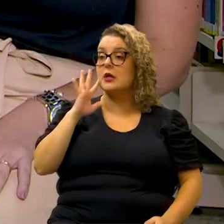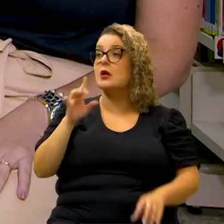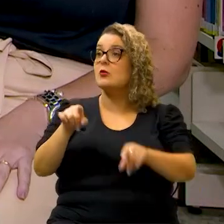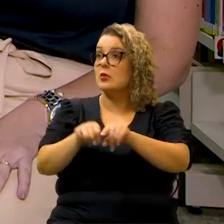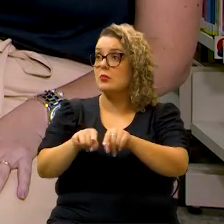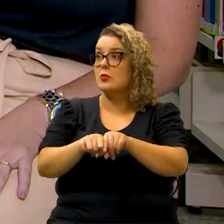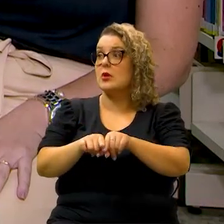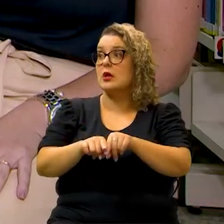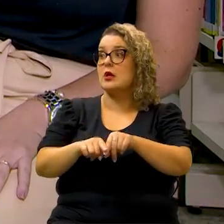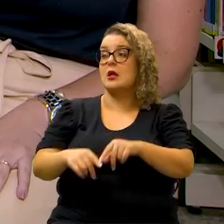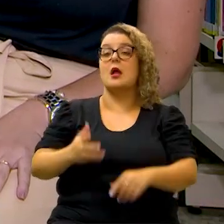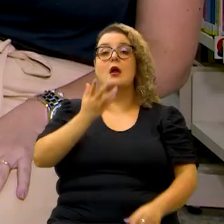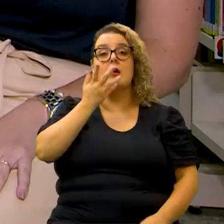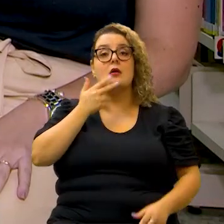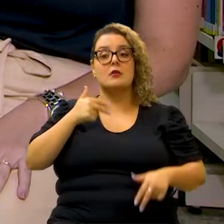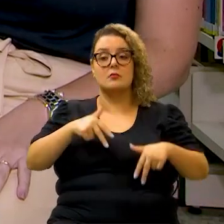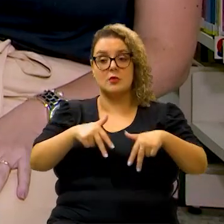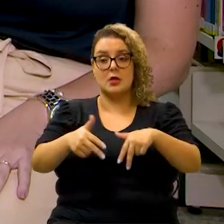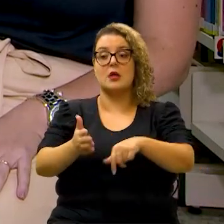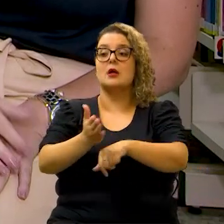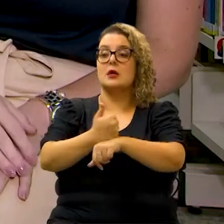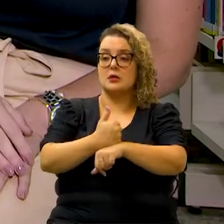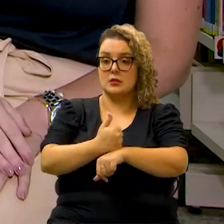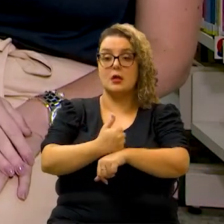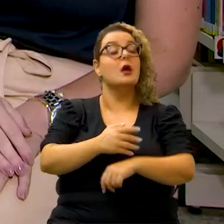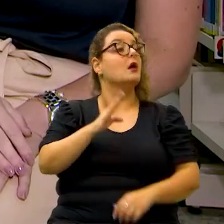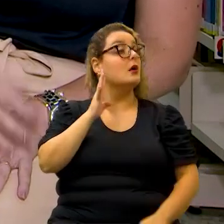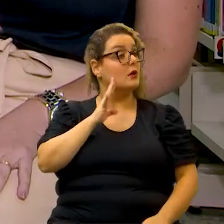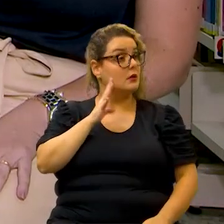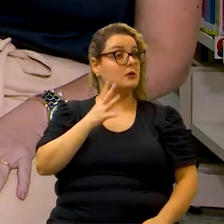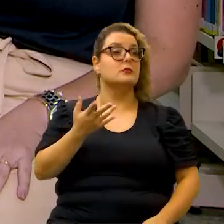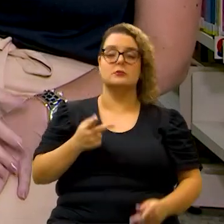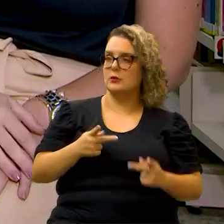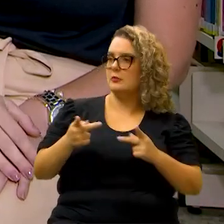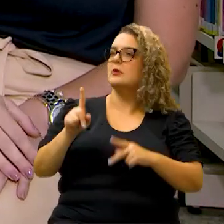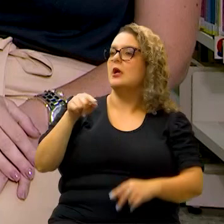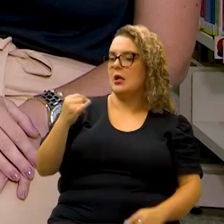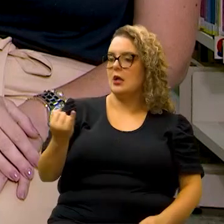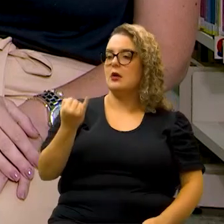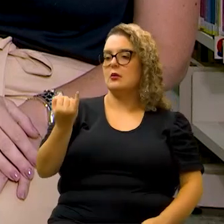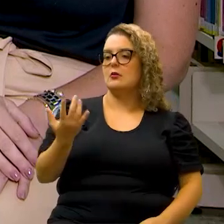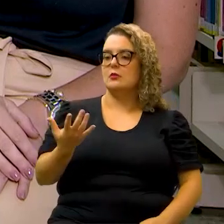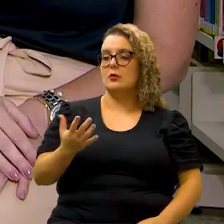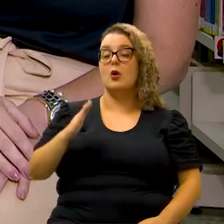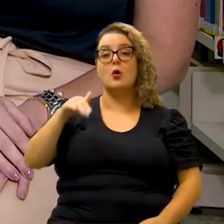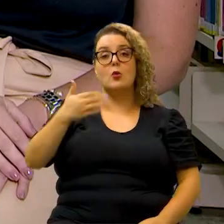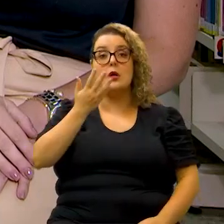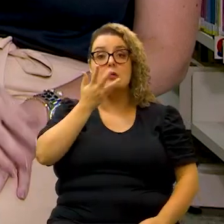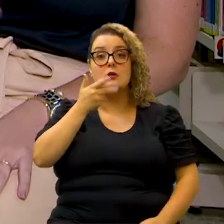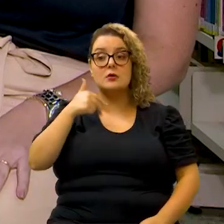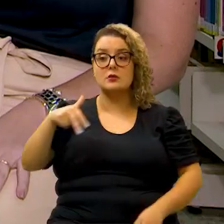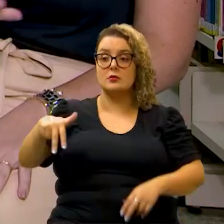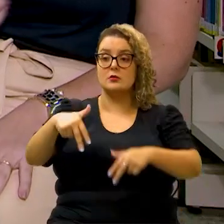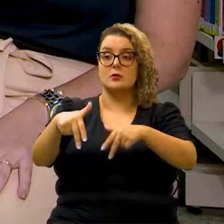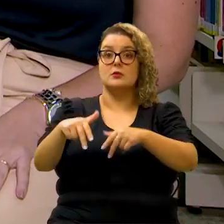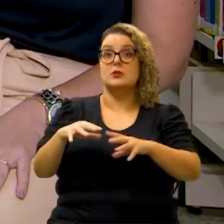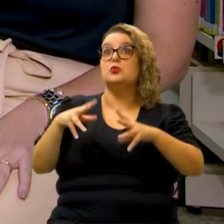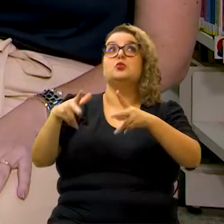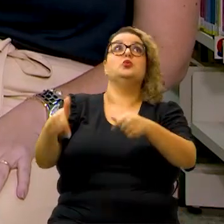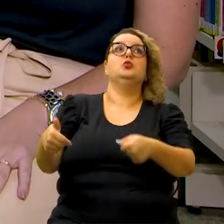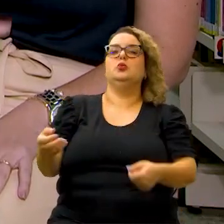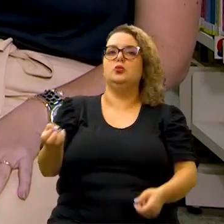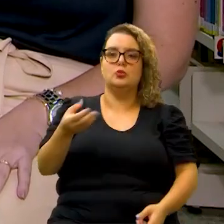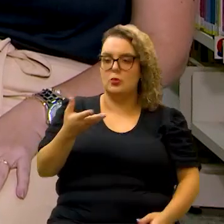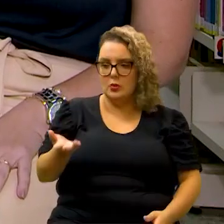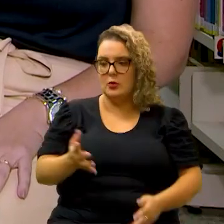importante, conhecer. E é legal também levar a criança para conhecer antes, né, na visita. É muito importante para quando a